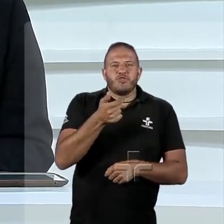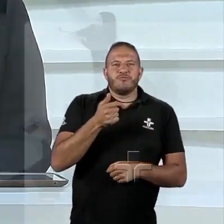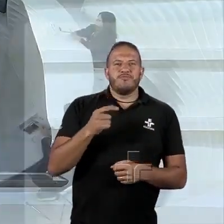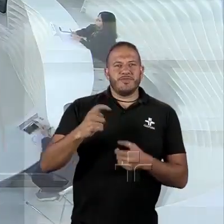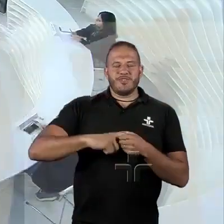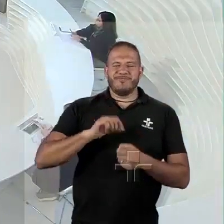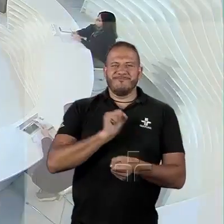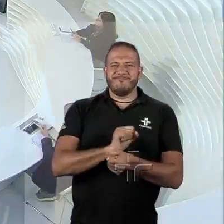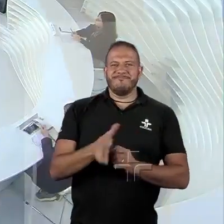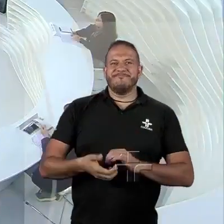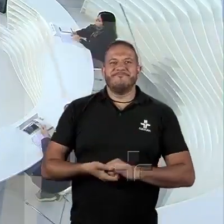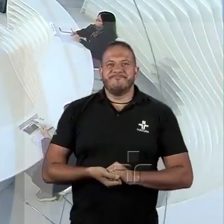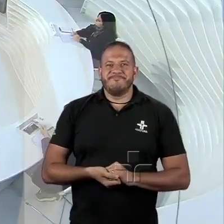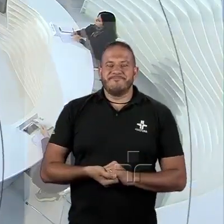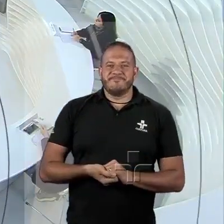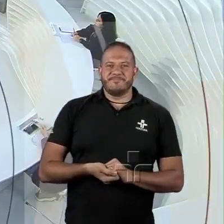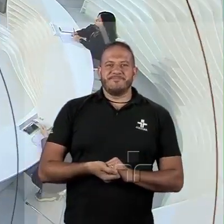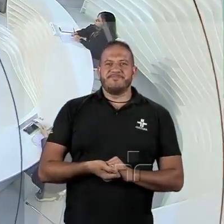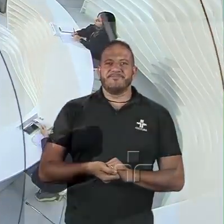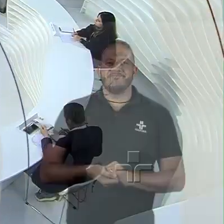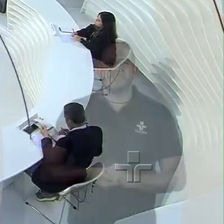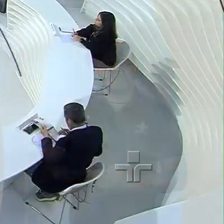minutos.